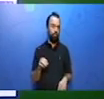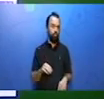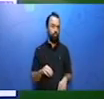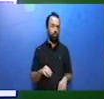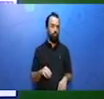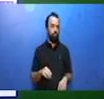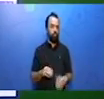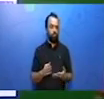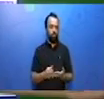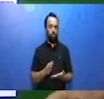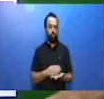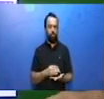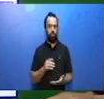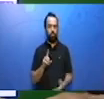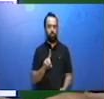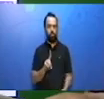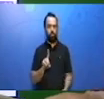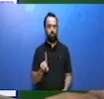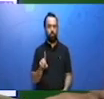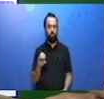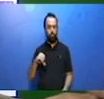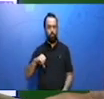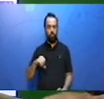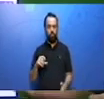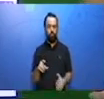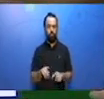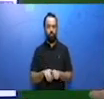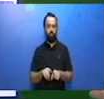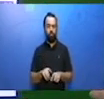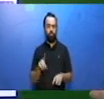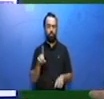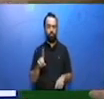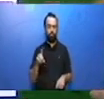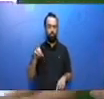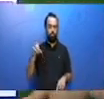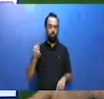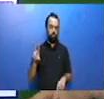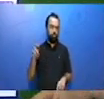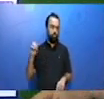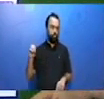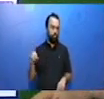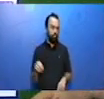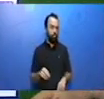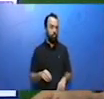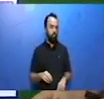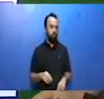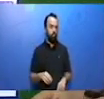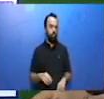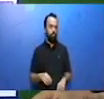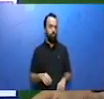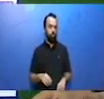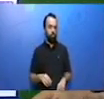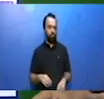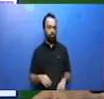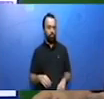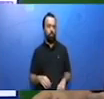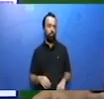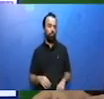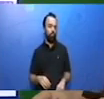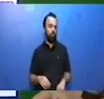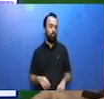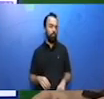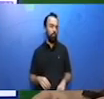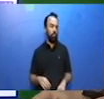e 120. Quais trechos do texto nos ajudam a perceber que Dona Lola fala de um